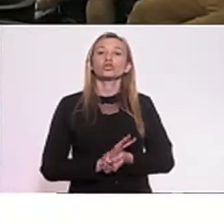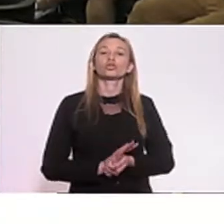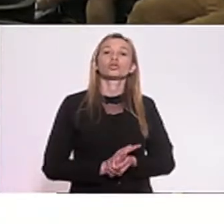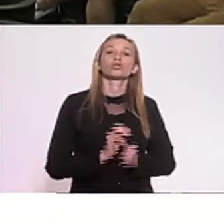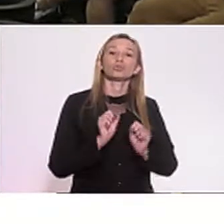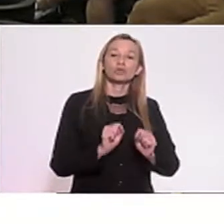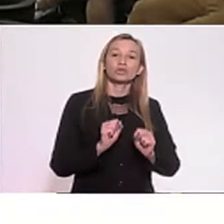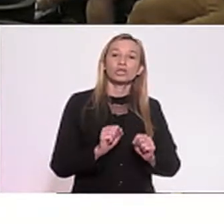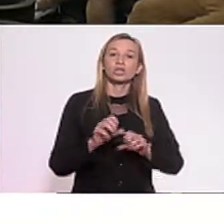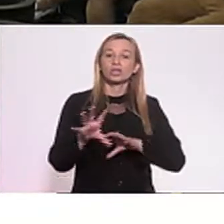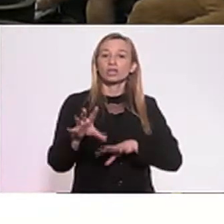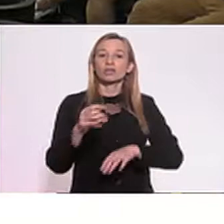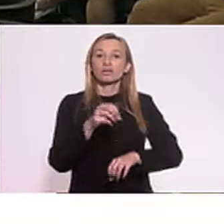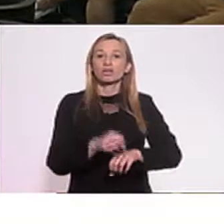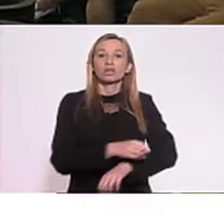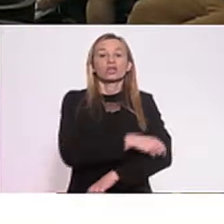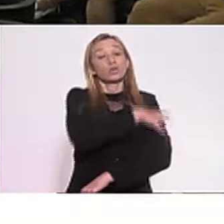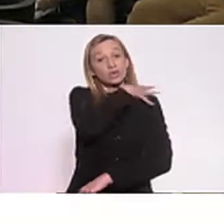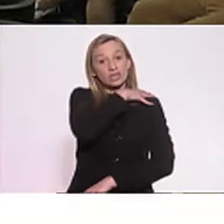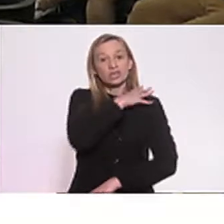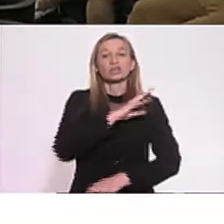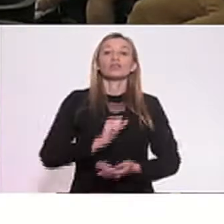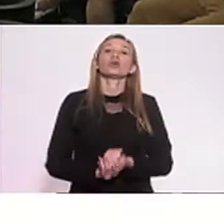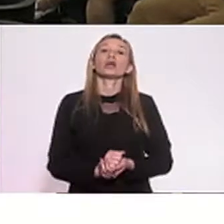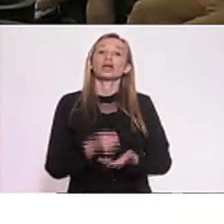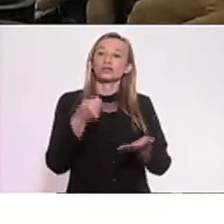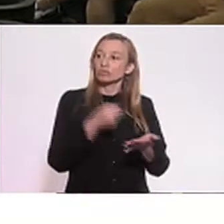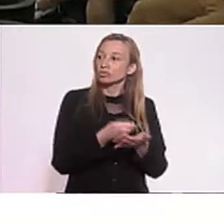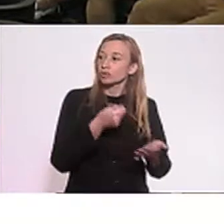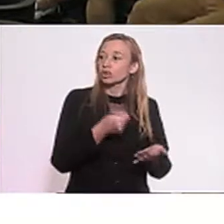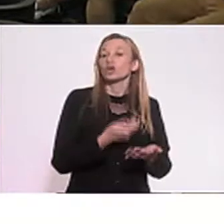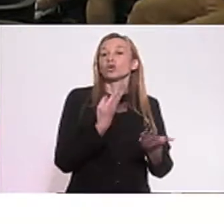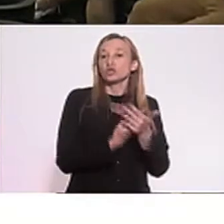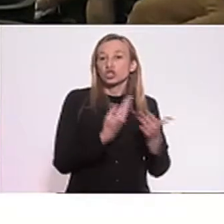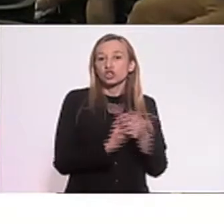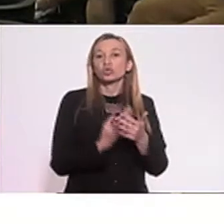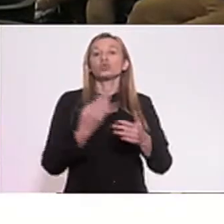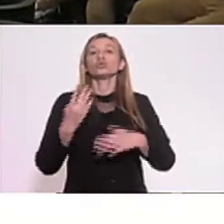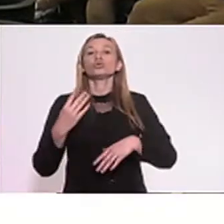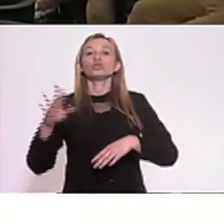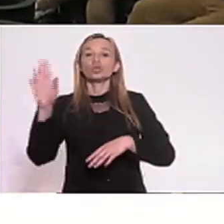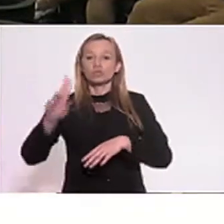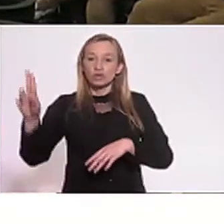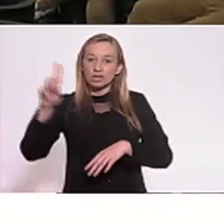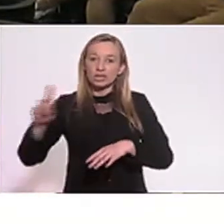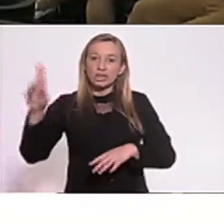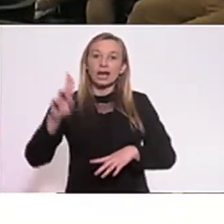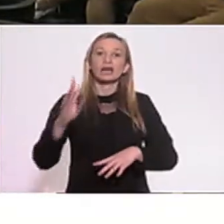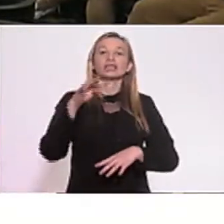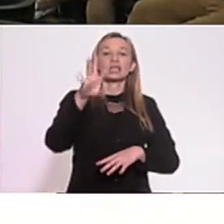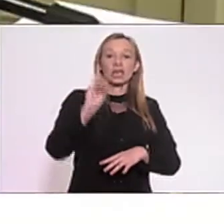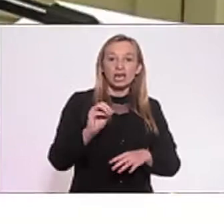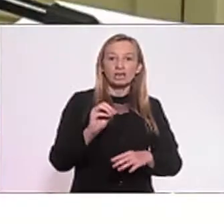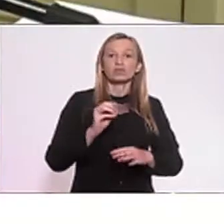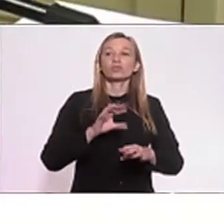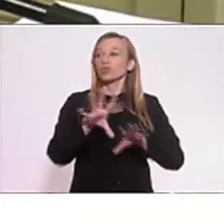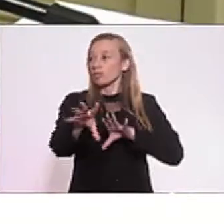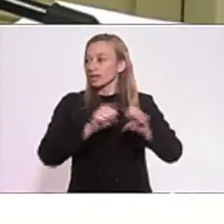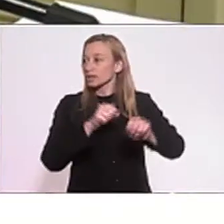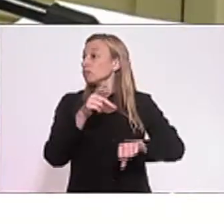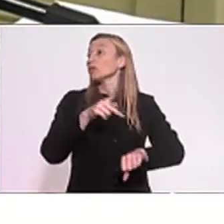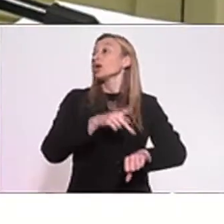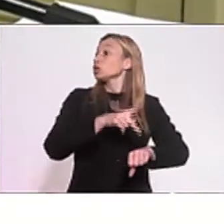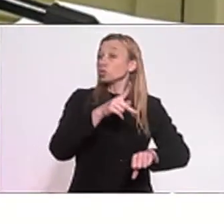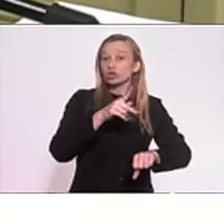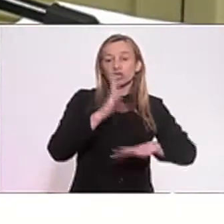transversais do ensino médio, estabelecer critérios mais rigorosos para o credenciamento de cursos de técnico de enfermagem, rever os parâmetros de formação profissional de